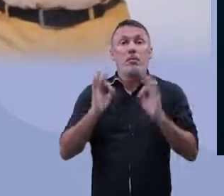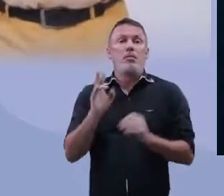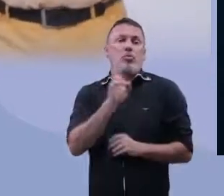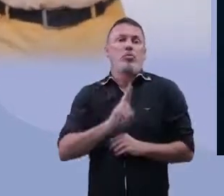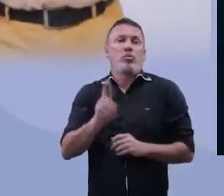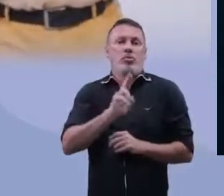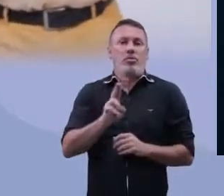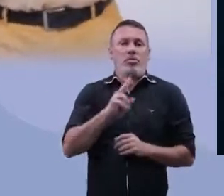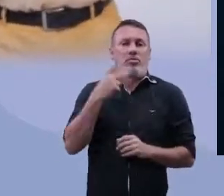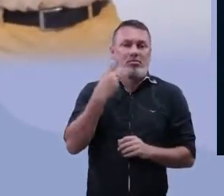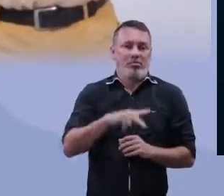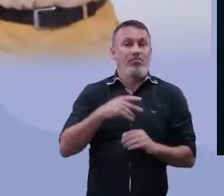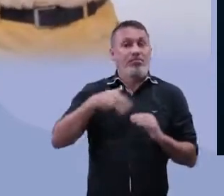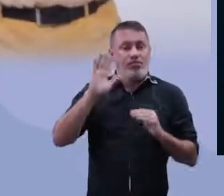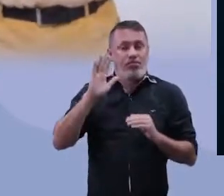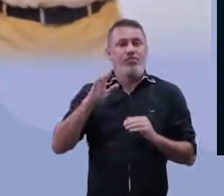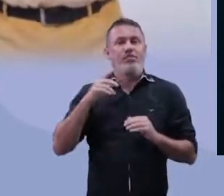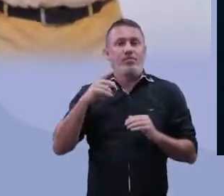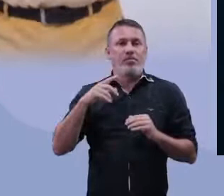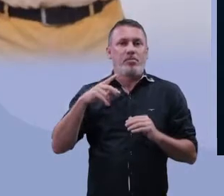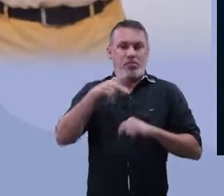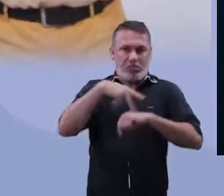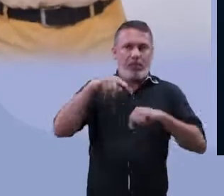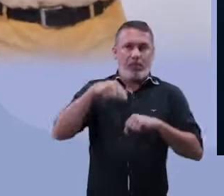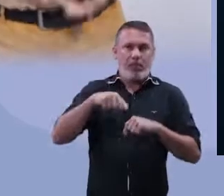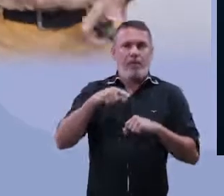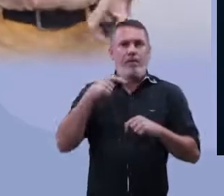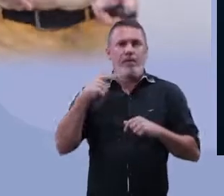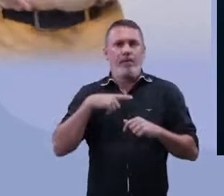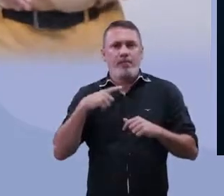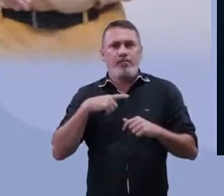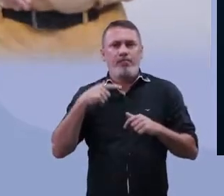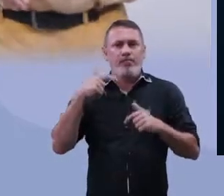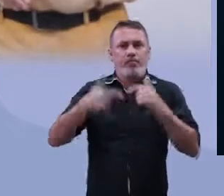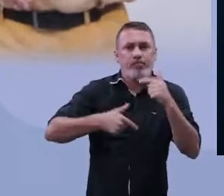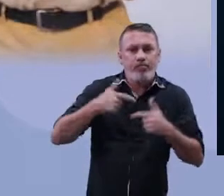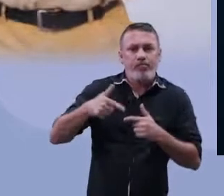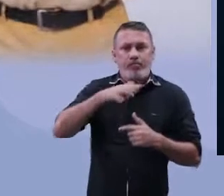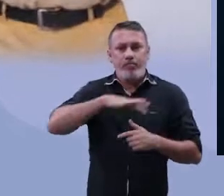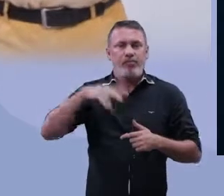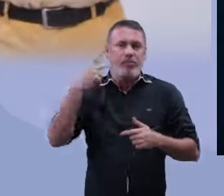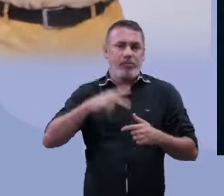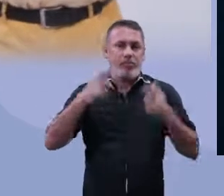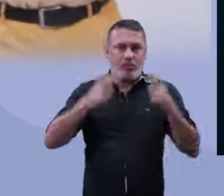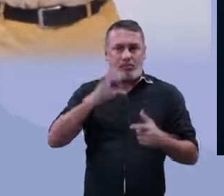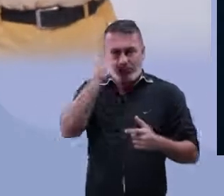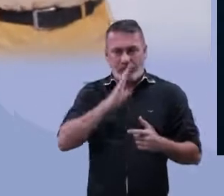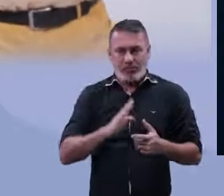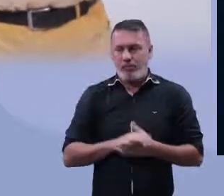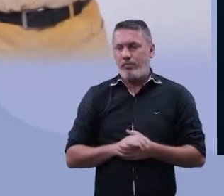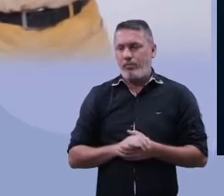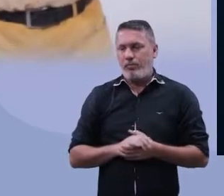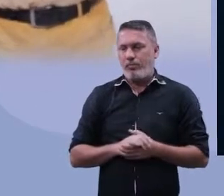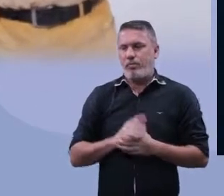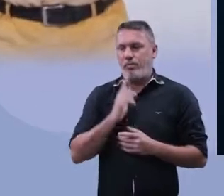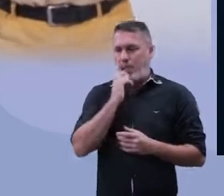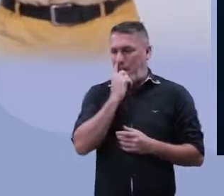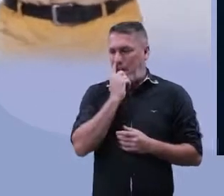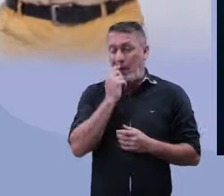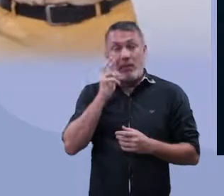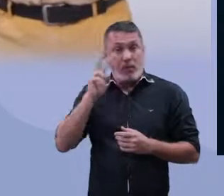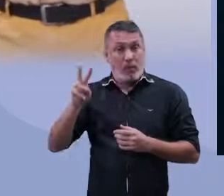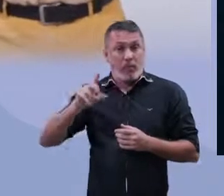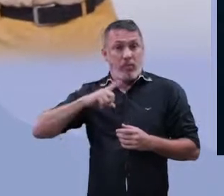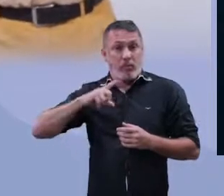temos aí sendo usadas e sendo trabalhadas em território brasileiro. Né? Então, se